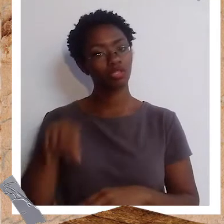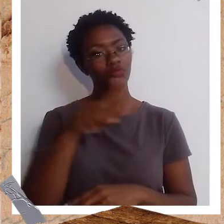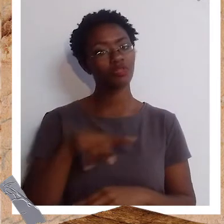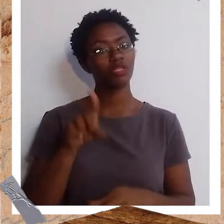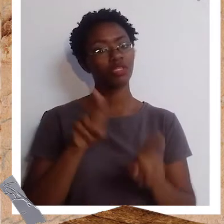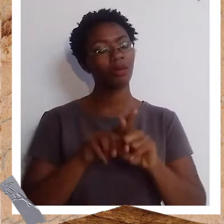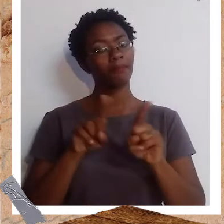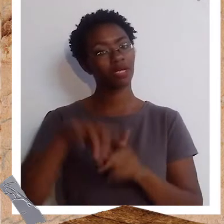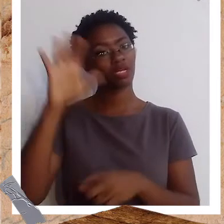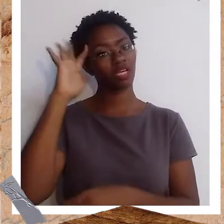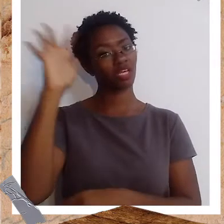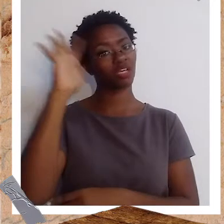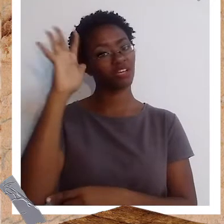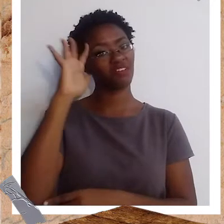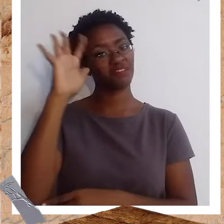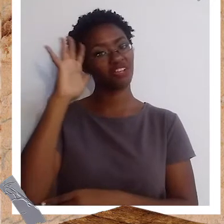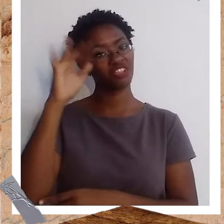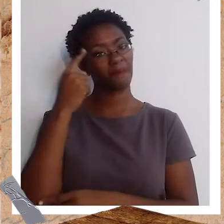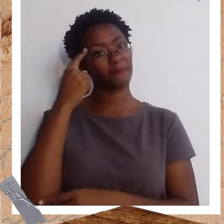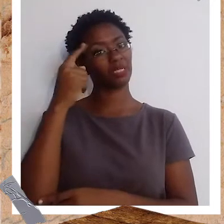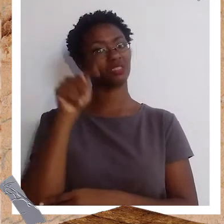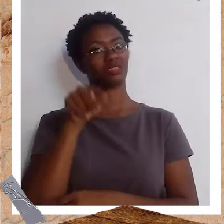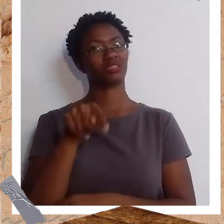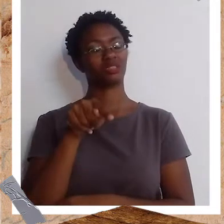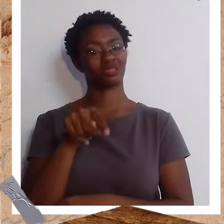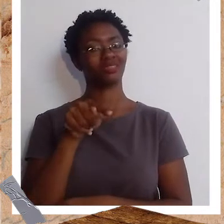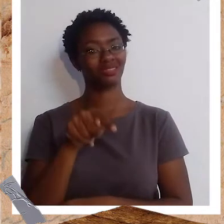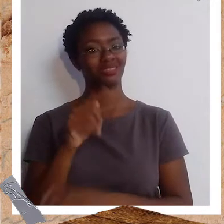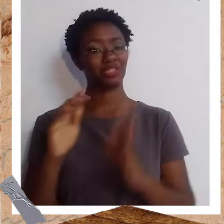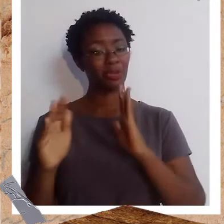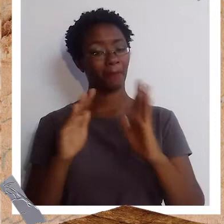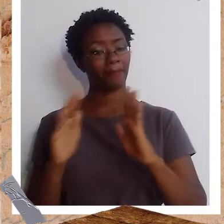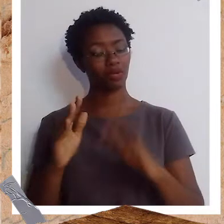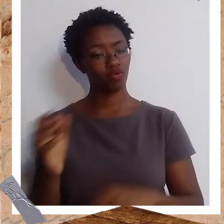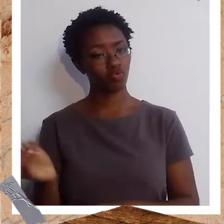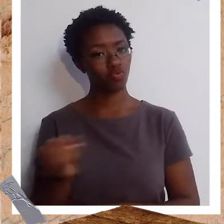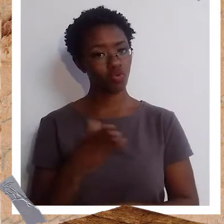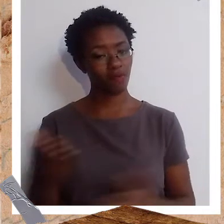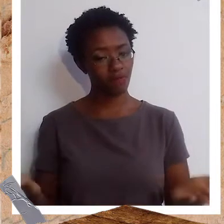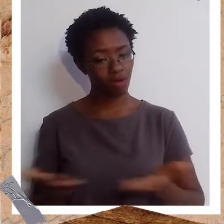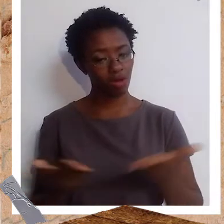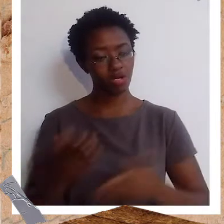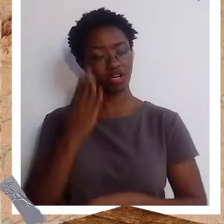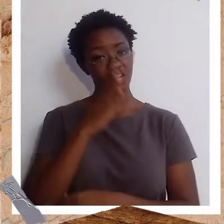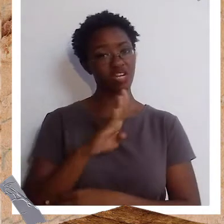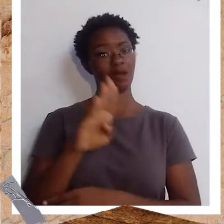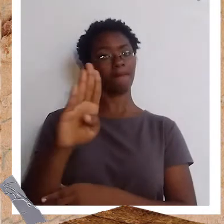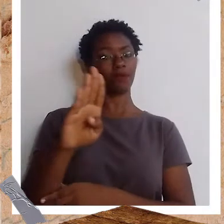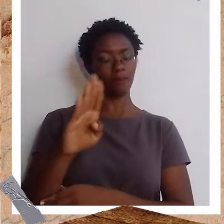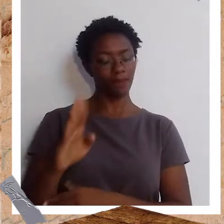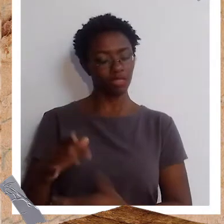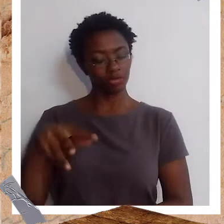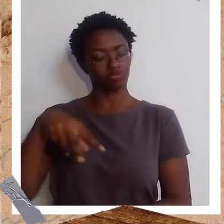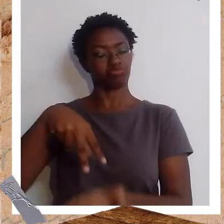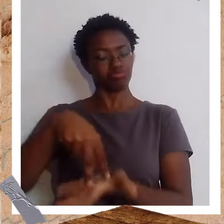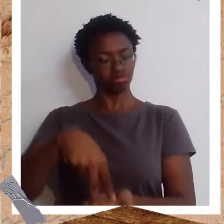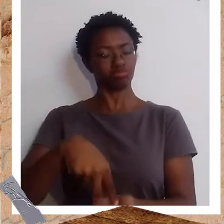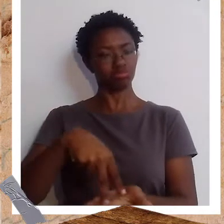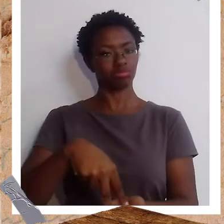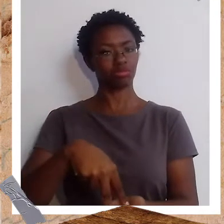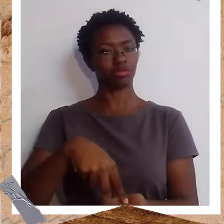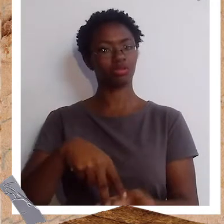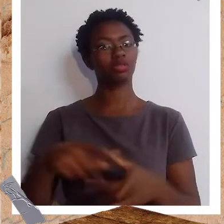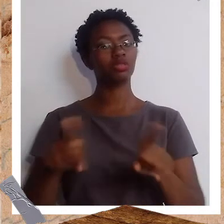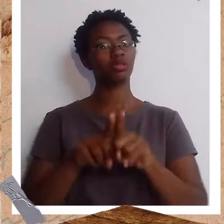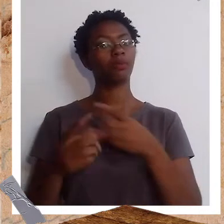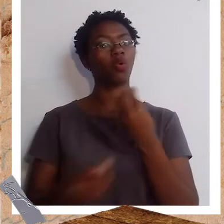vocês refletissem sobre isso, esse momento atual, essa promessa de protagonismo, e de que